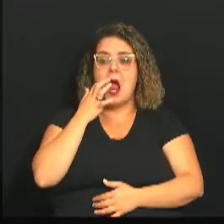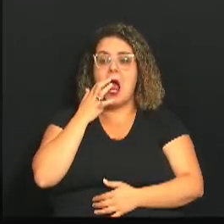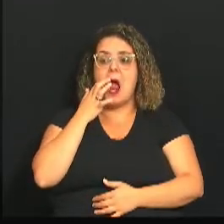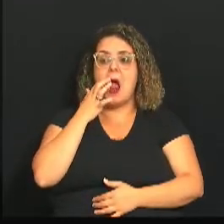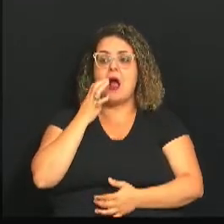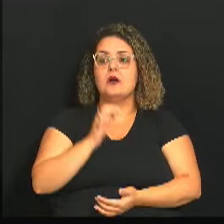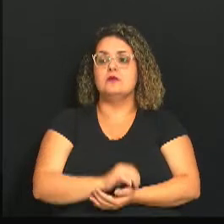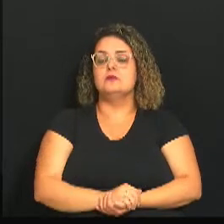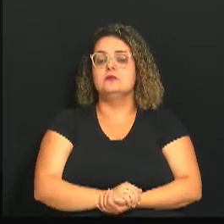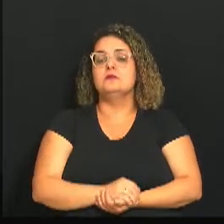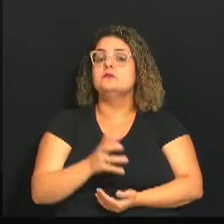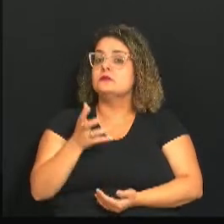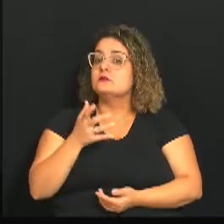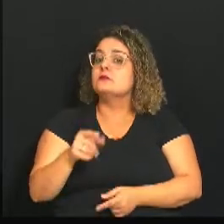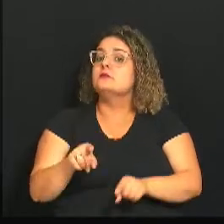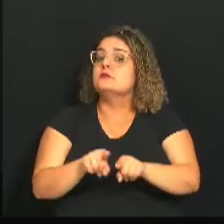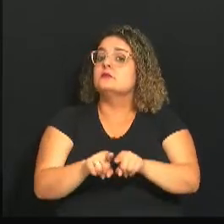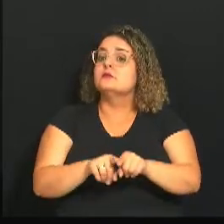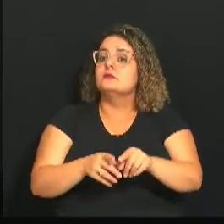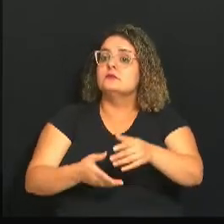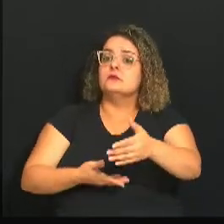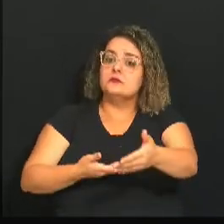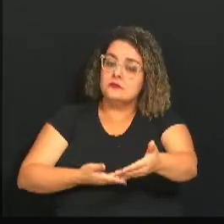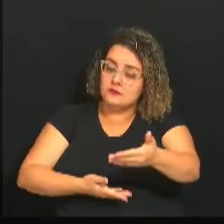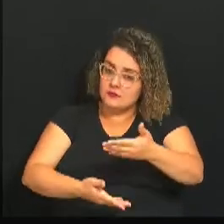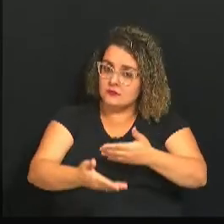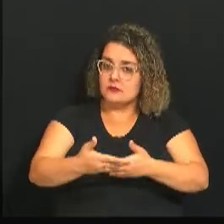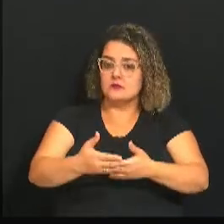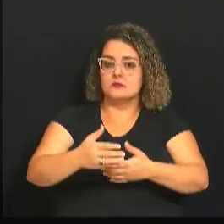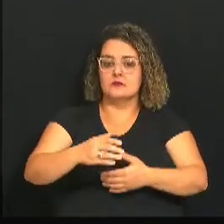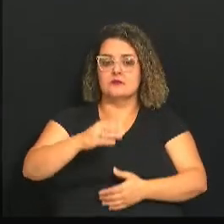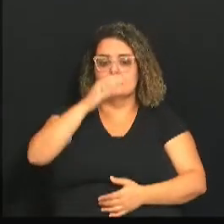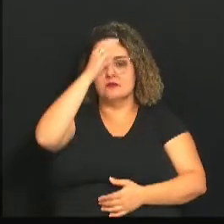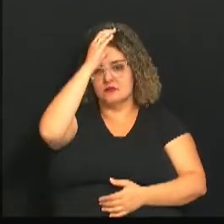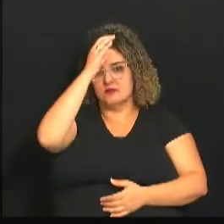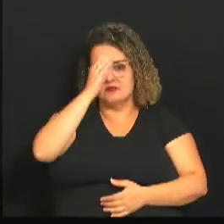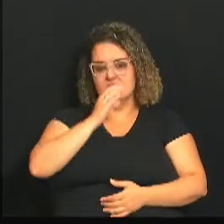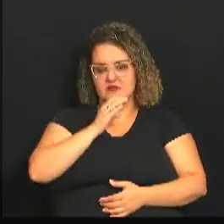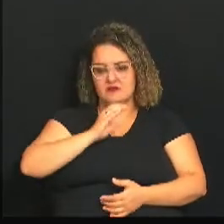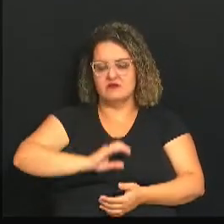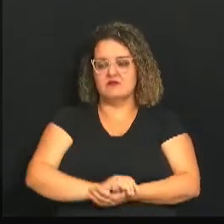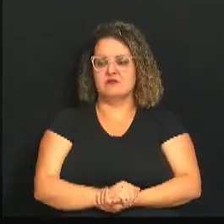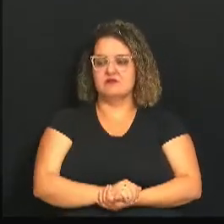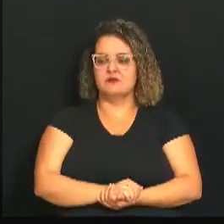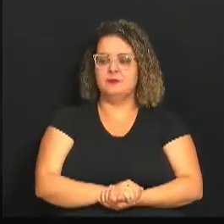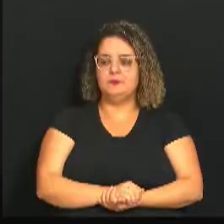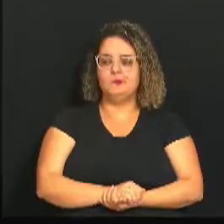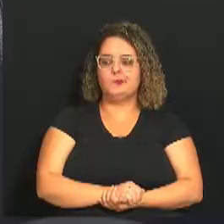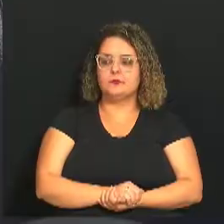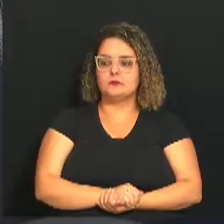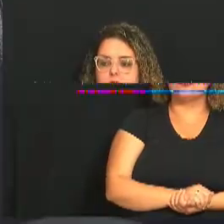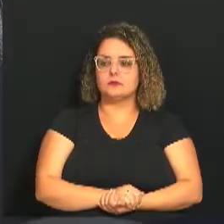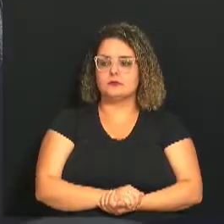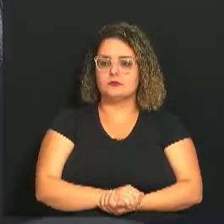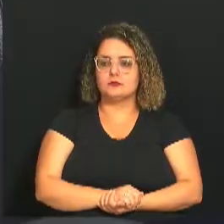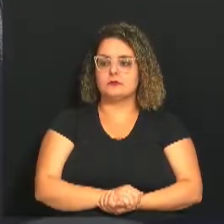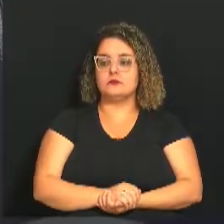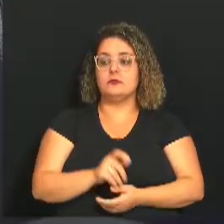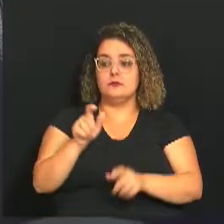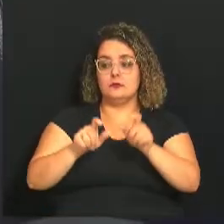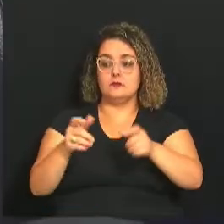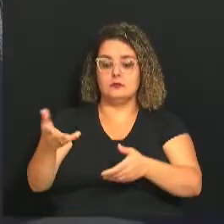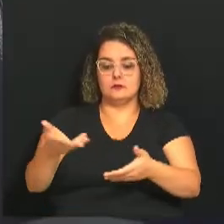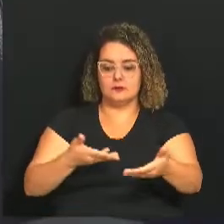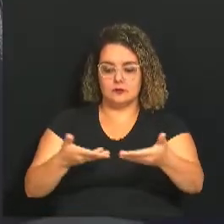poder também compartilhar com a comunidade, teremos uma oportunidade também de trazer algumas pessoas aqui na